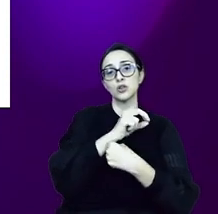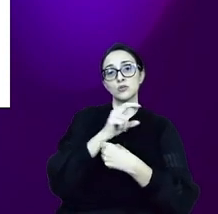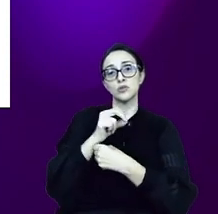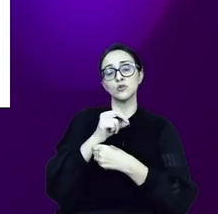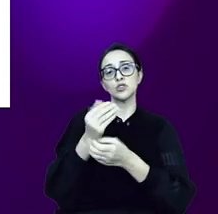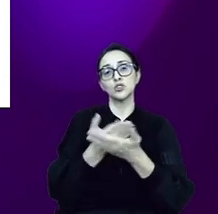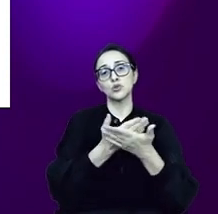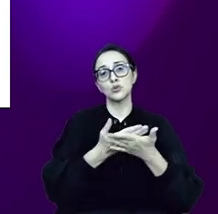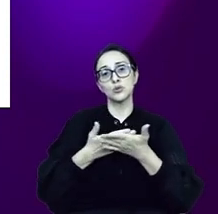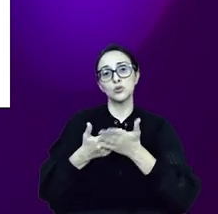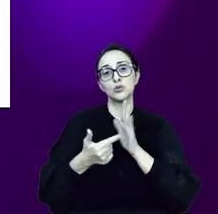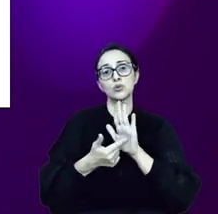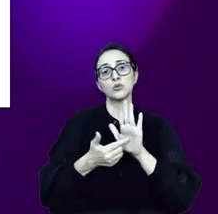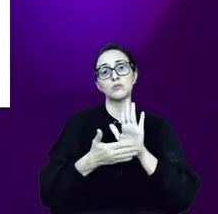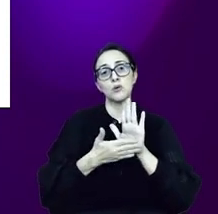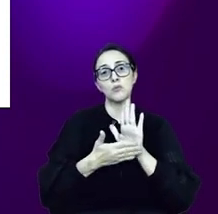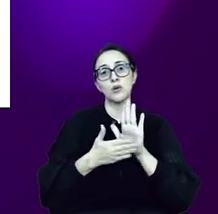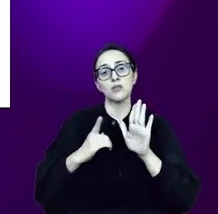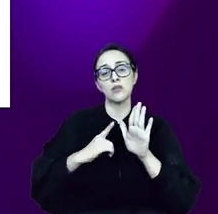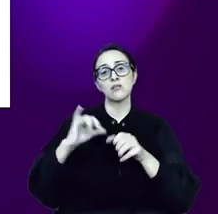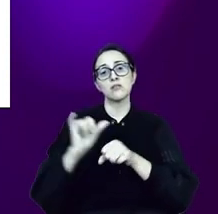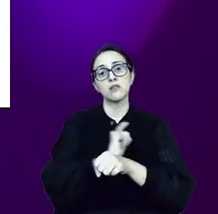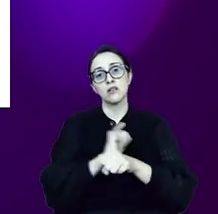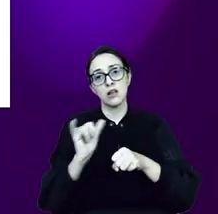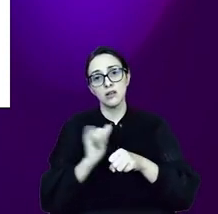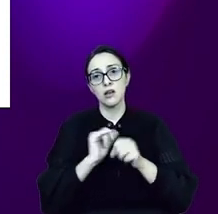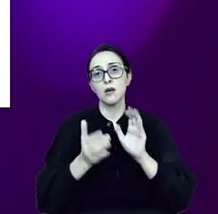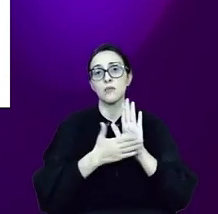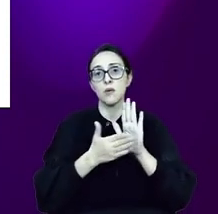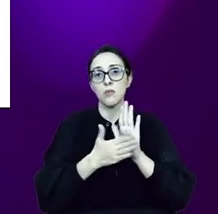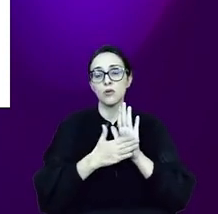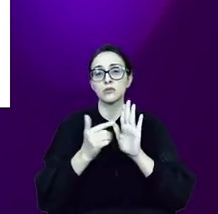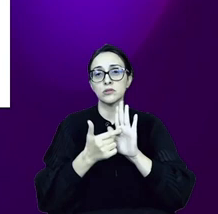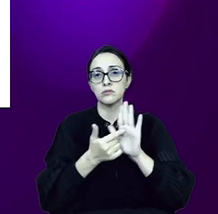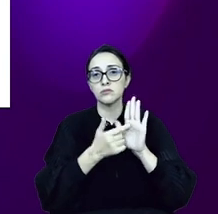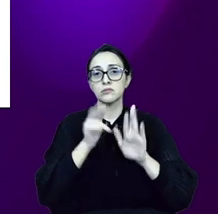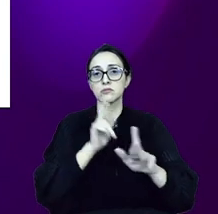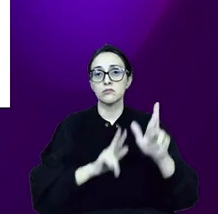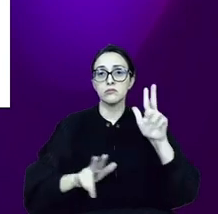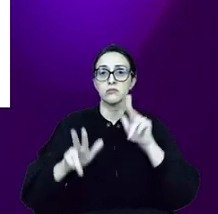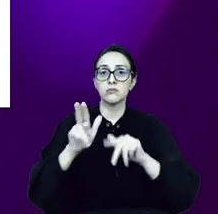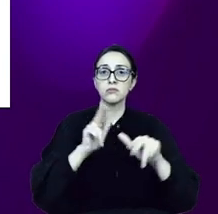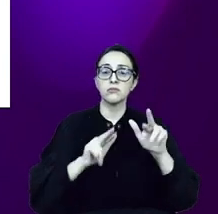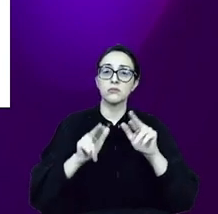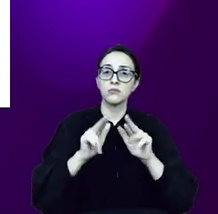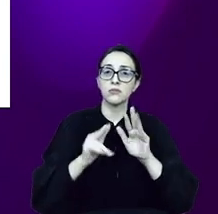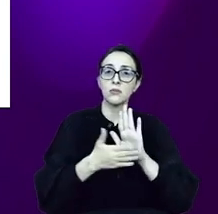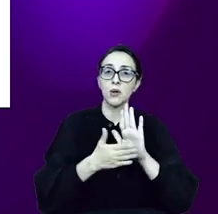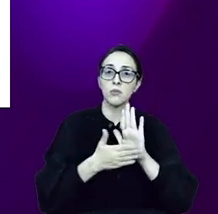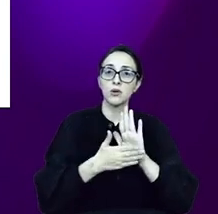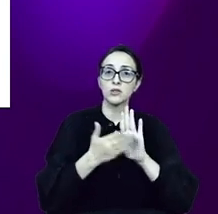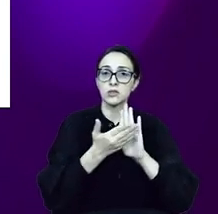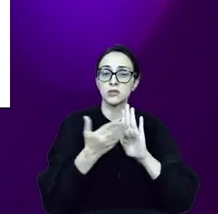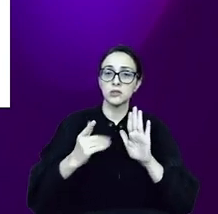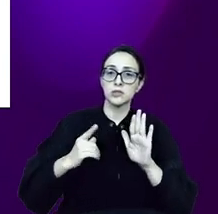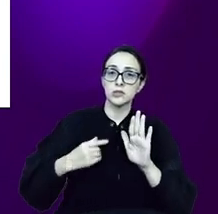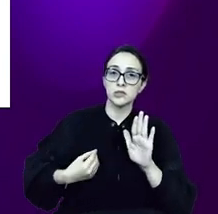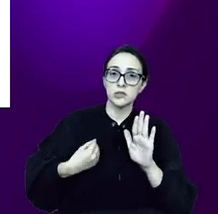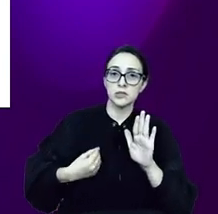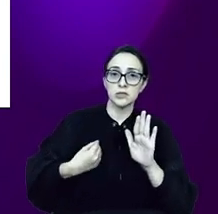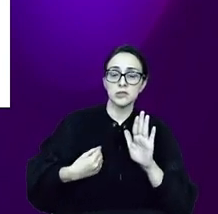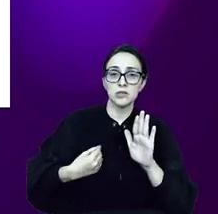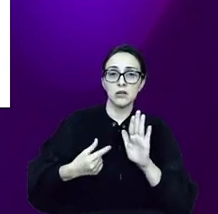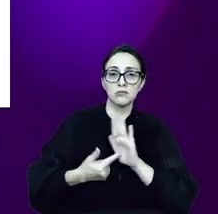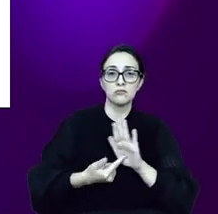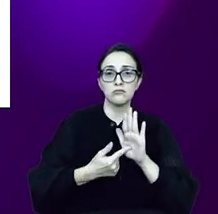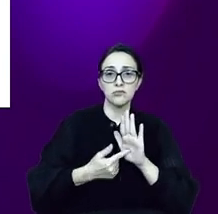estudos, e aí, diante dessas estratégias, dessas propostas, desses diferentes propostas que existem de estratificação